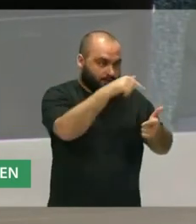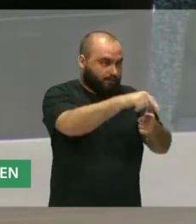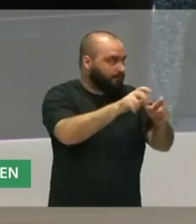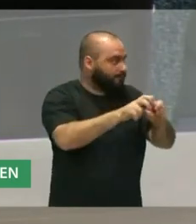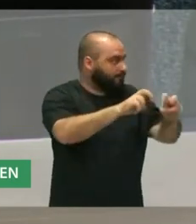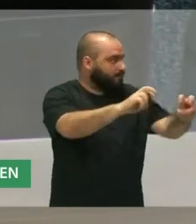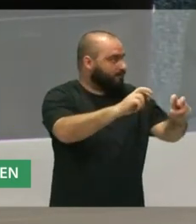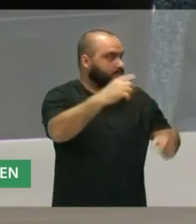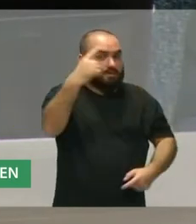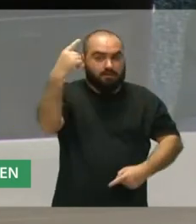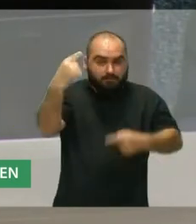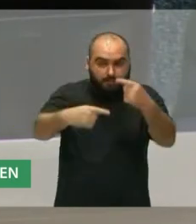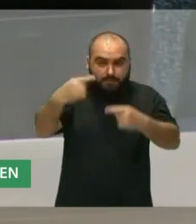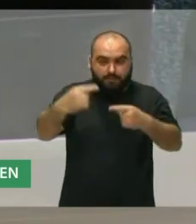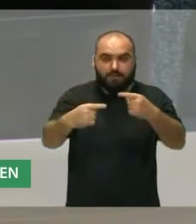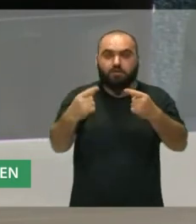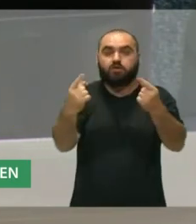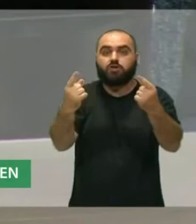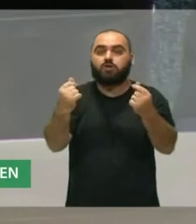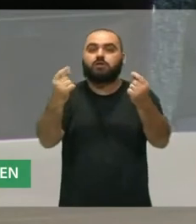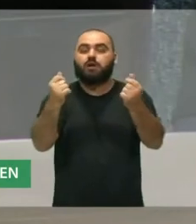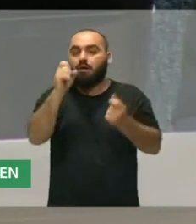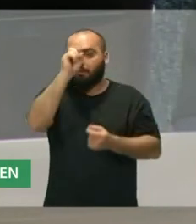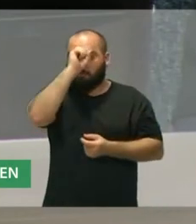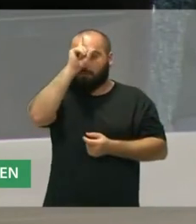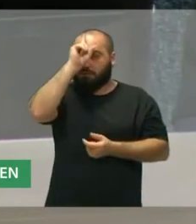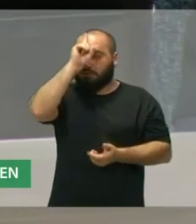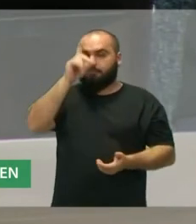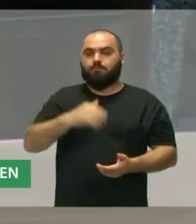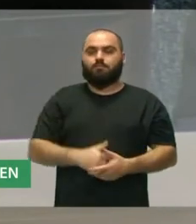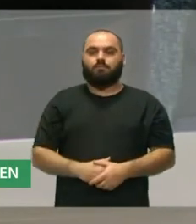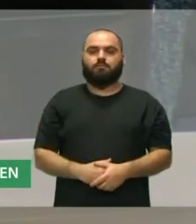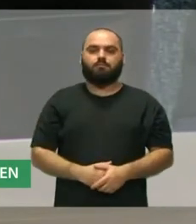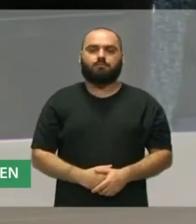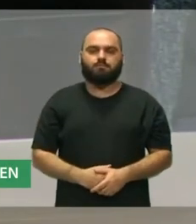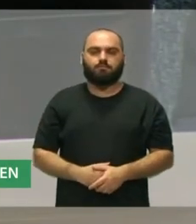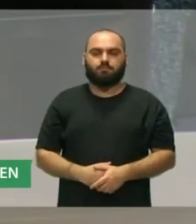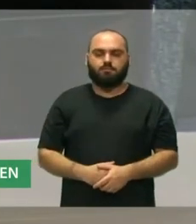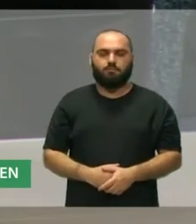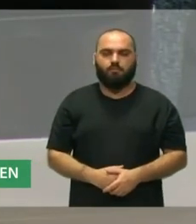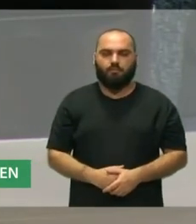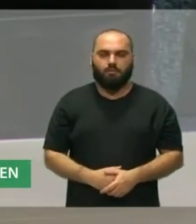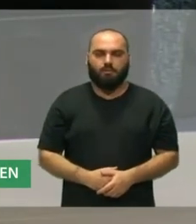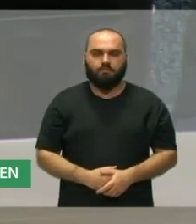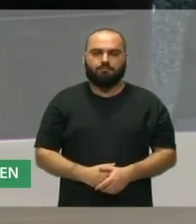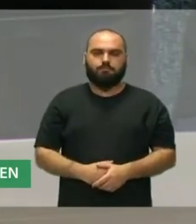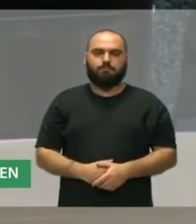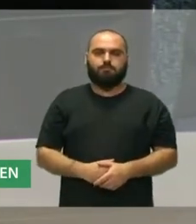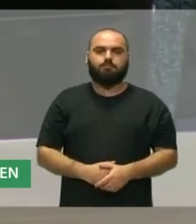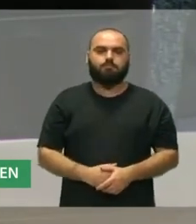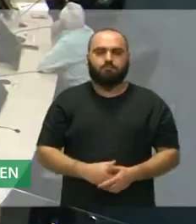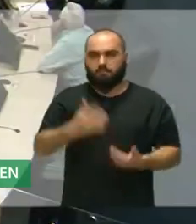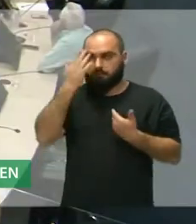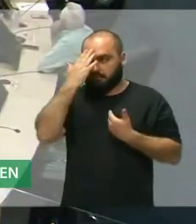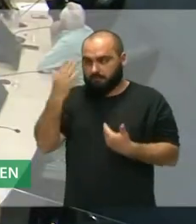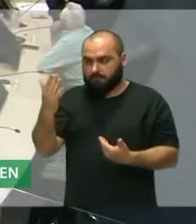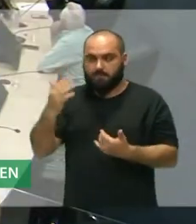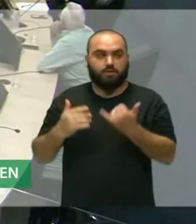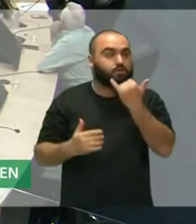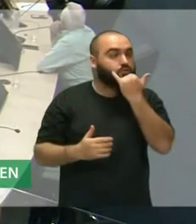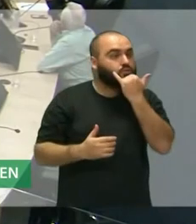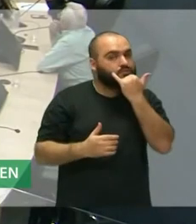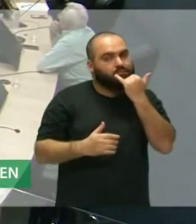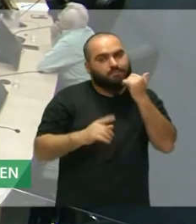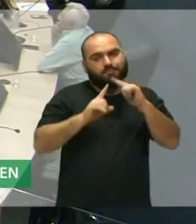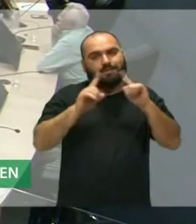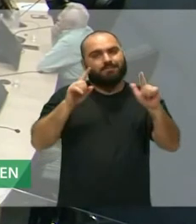discutir os recursos do hospital. Tempo, por favor. Tá certo? Obrigado. Acho que eu já extrapolei bastante. Obrigado. Desculpa, gente, é o